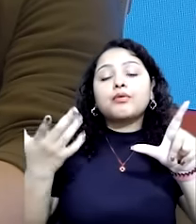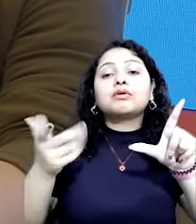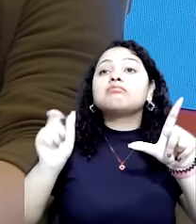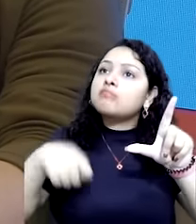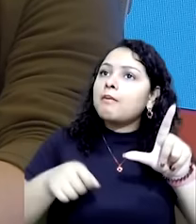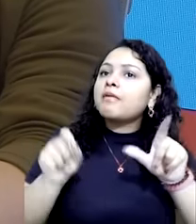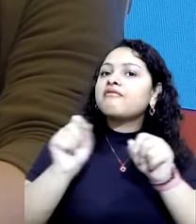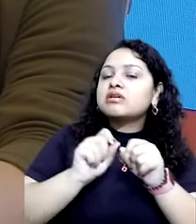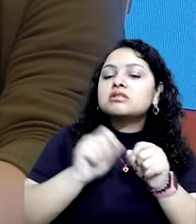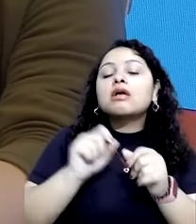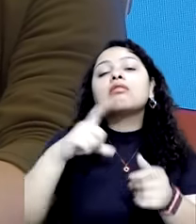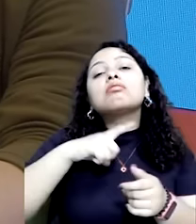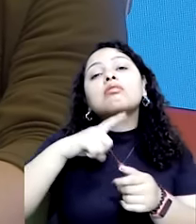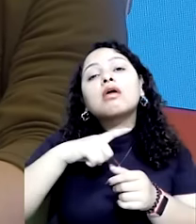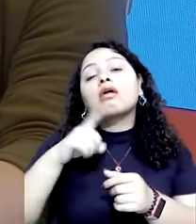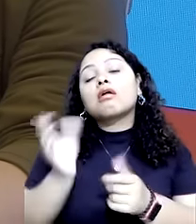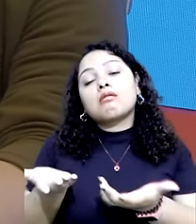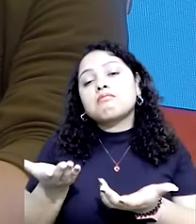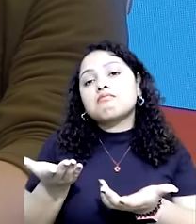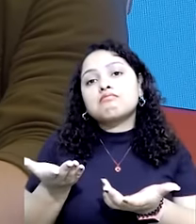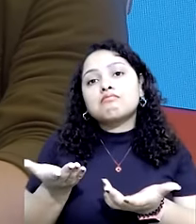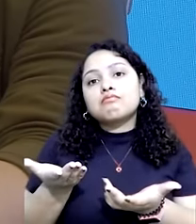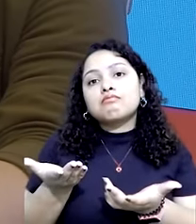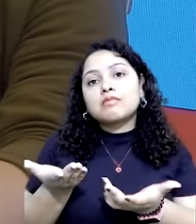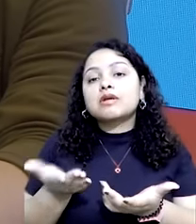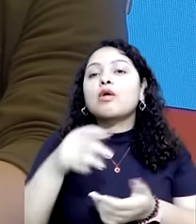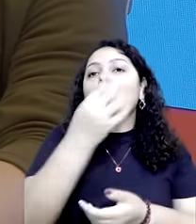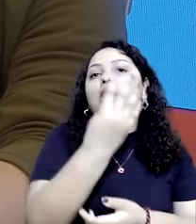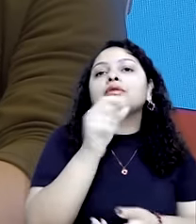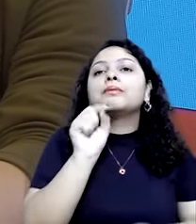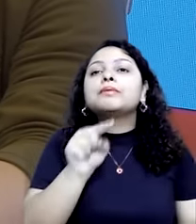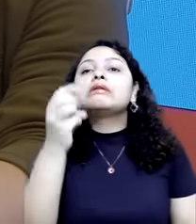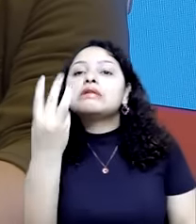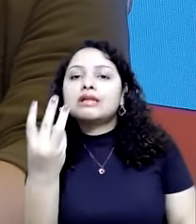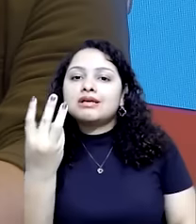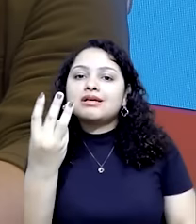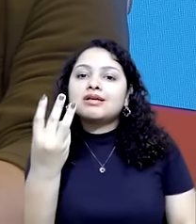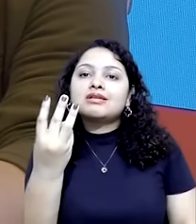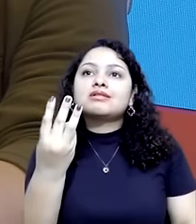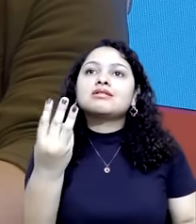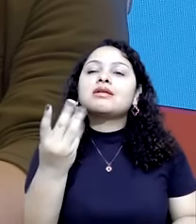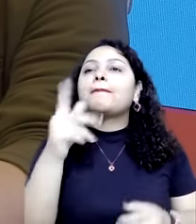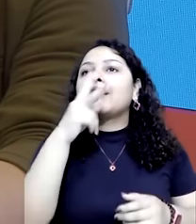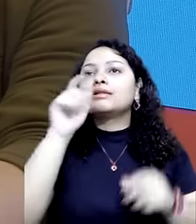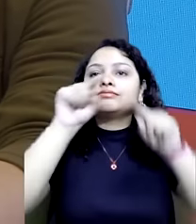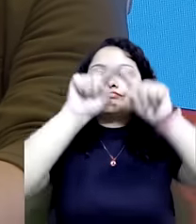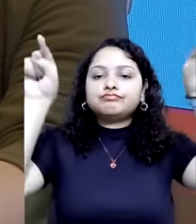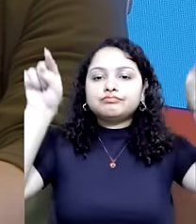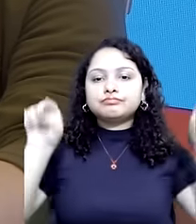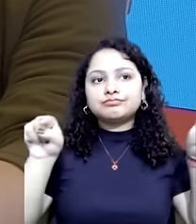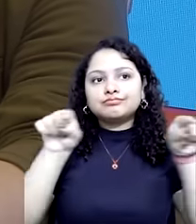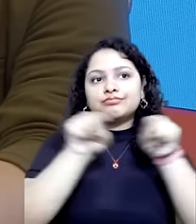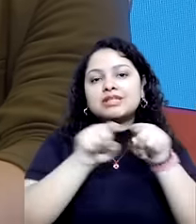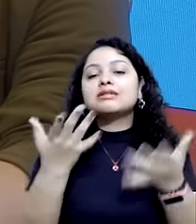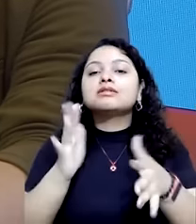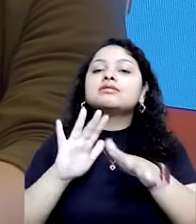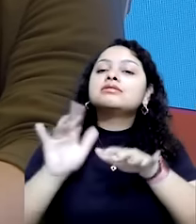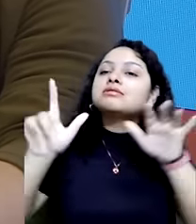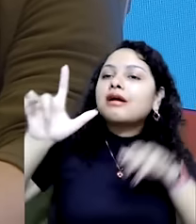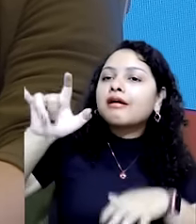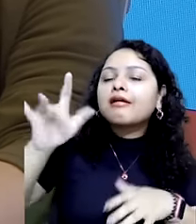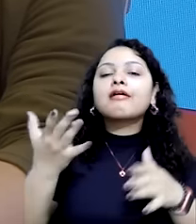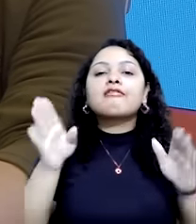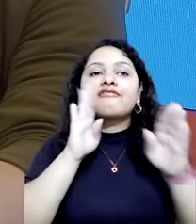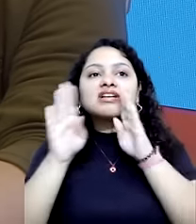desse jeito tem o formato que é o 4 por3 né que ele é um pouquinho mais retangular quando a gente fala de Instagram Facebook é melhor